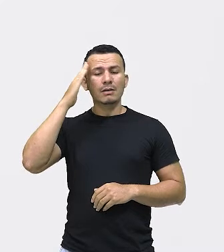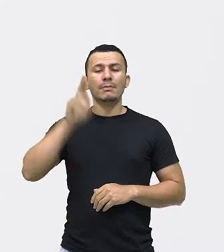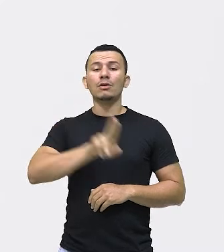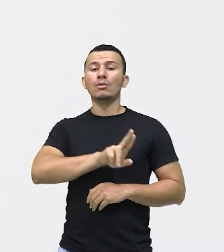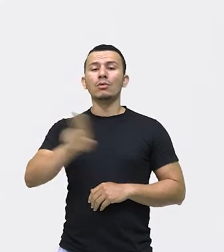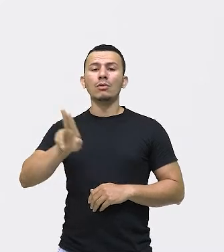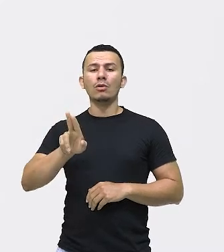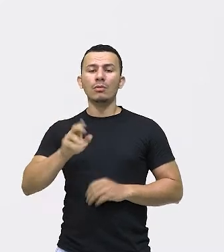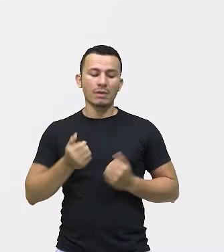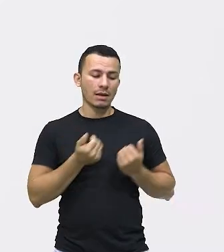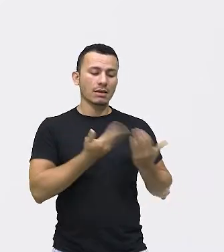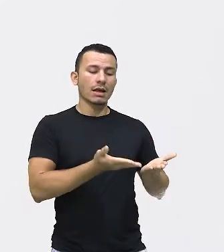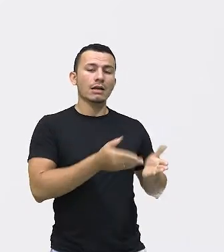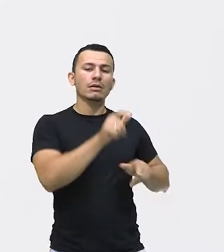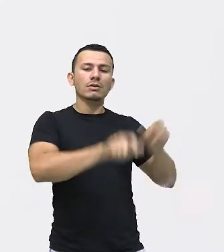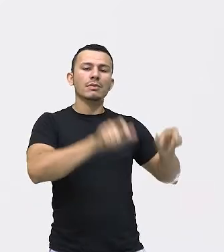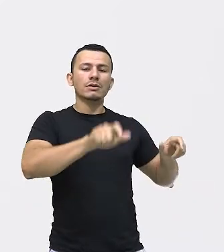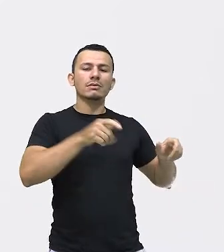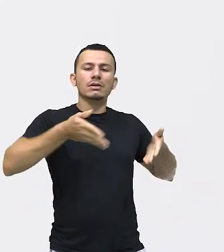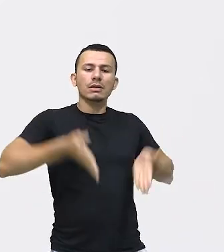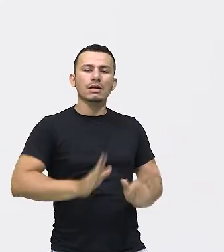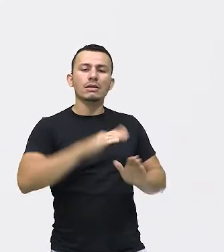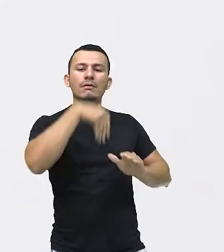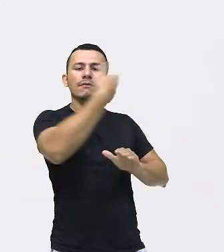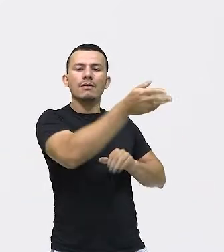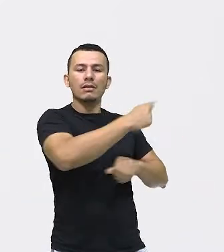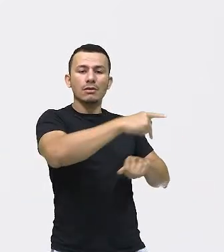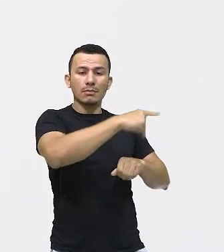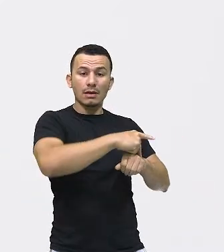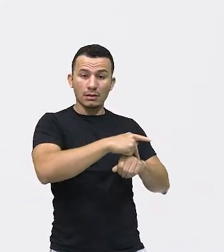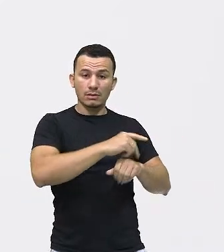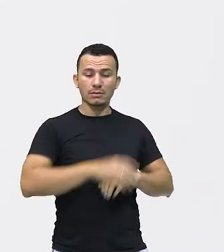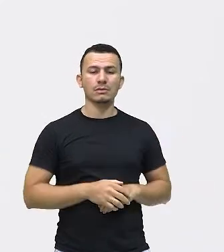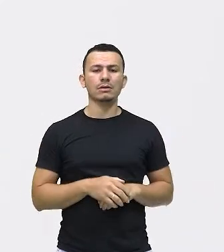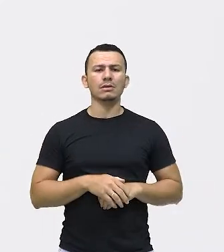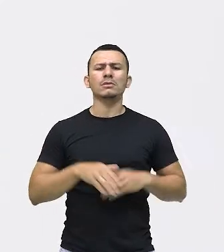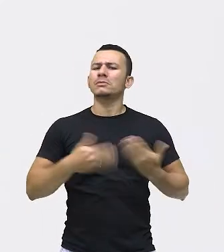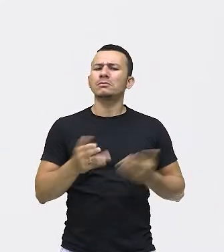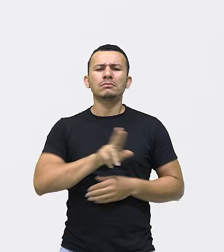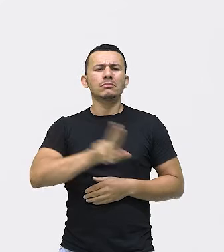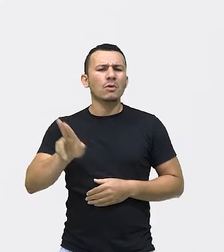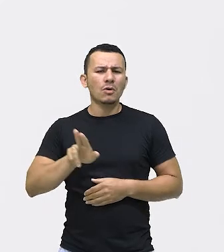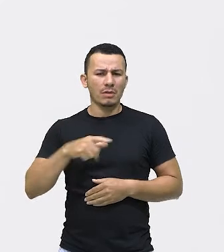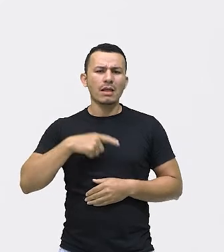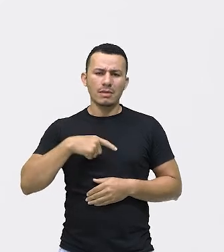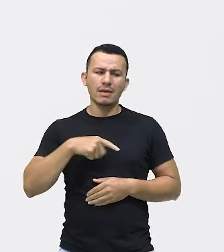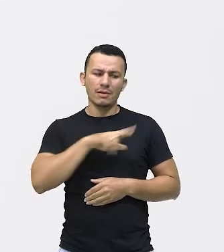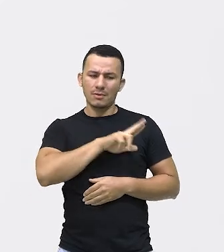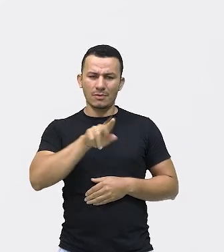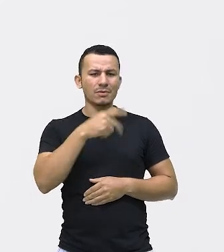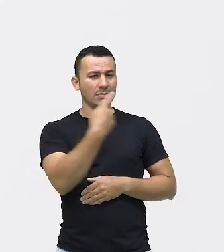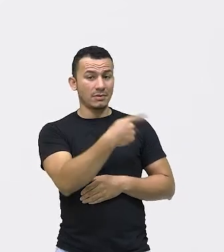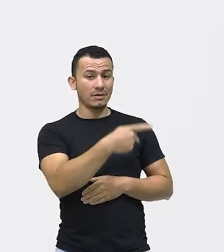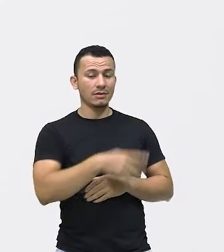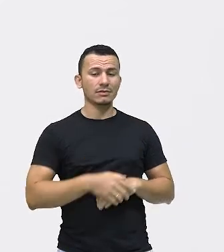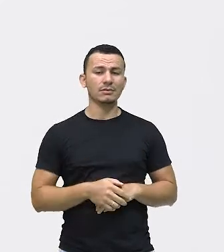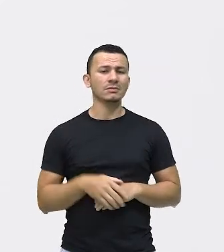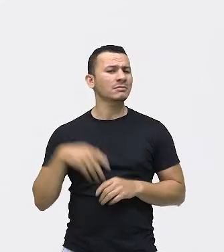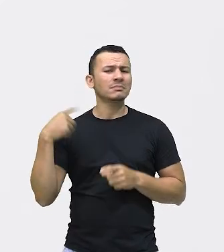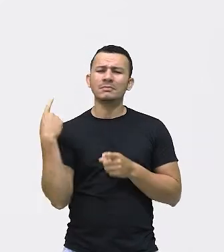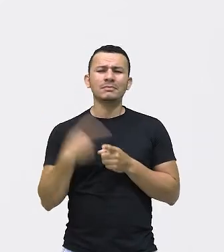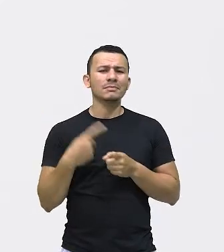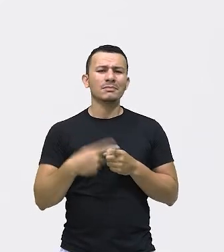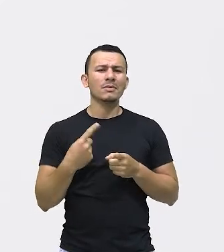dado aos estrangeiros, né, em Atenas. Como que eles eram chamados lá em Atenas? Professora, por que